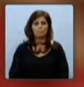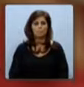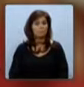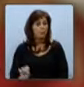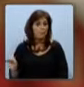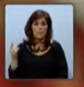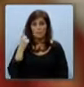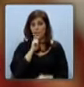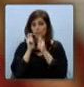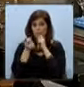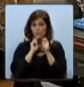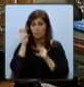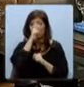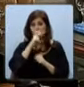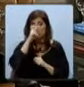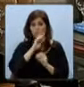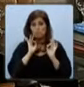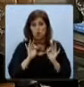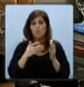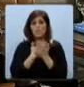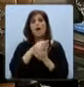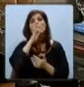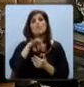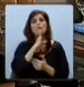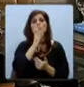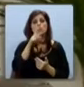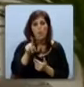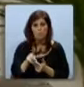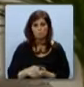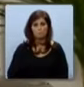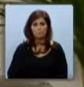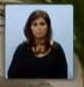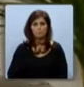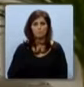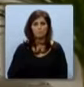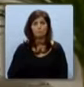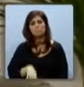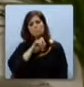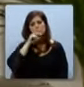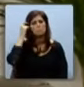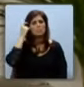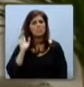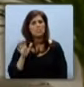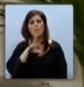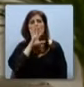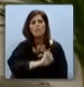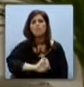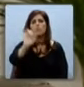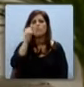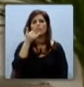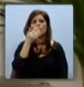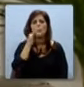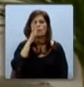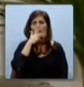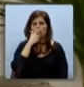é a primeira entrevista televisiva de fundo dada pela família de João Gouveia não seria já expectável tendo o seu filho 24 anos que fosse